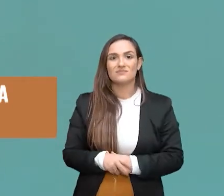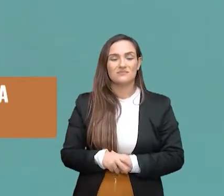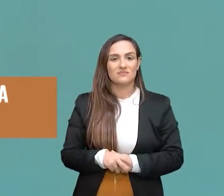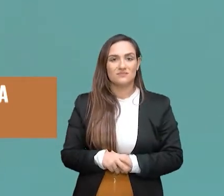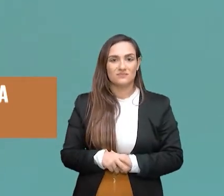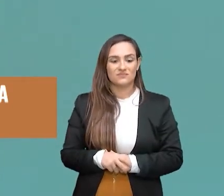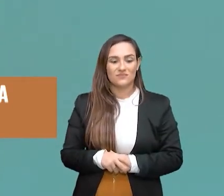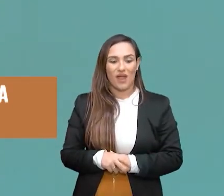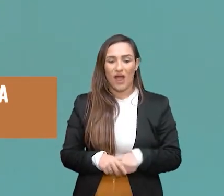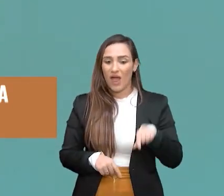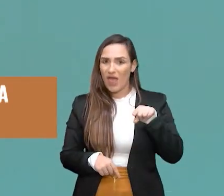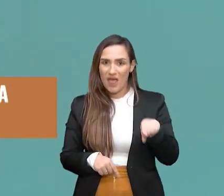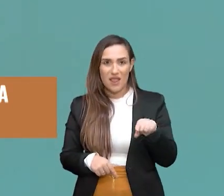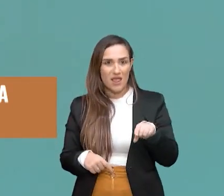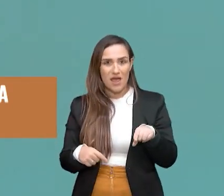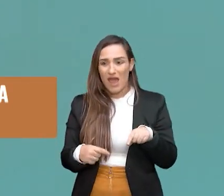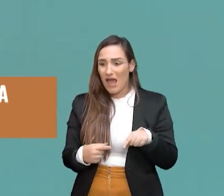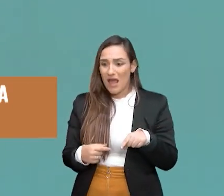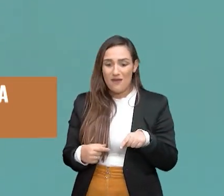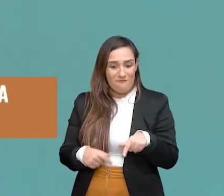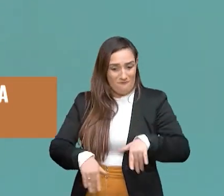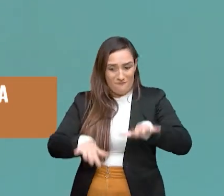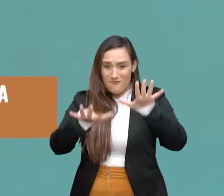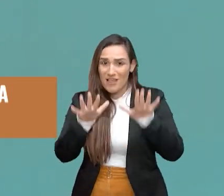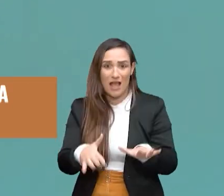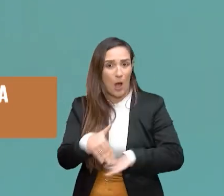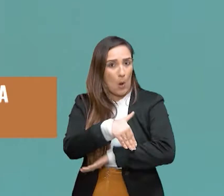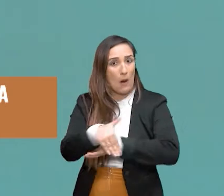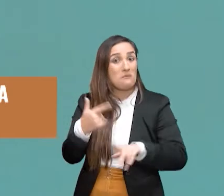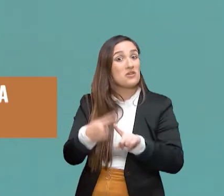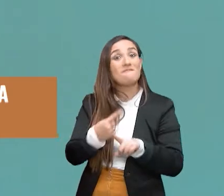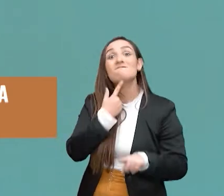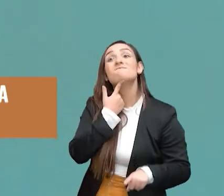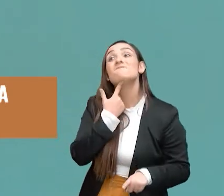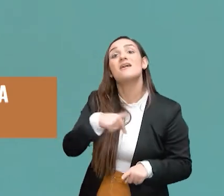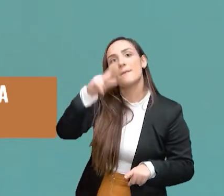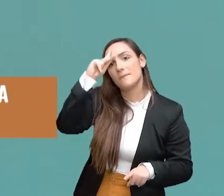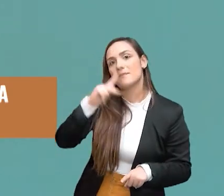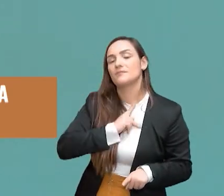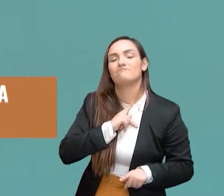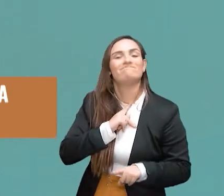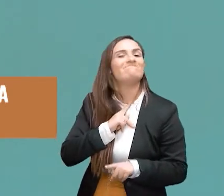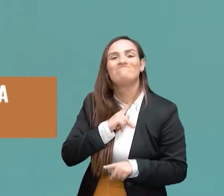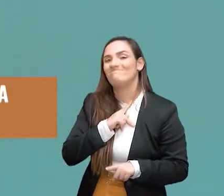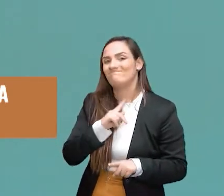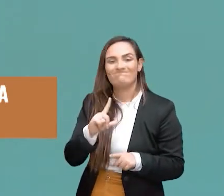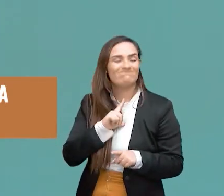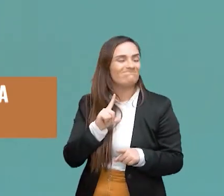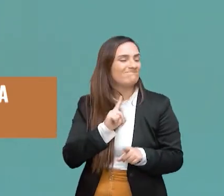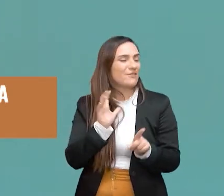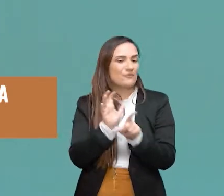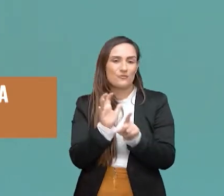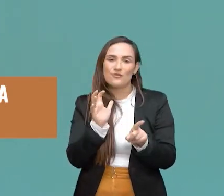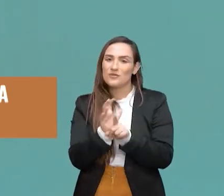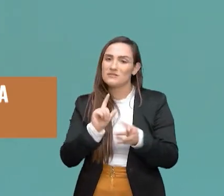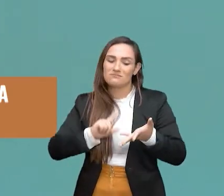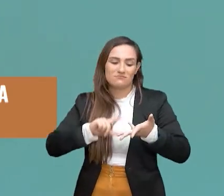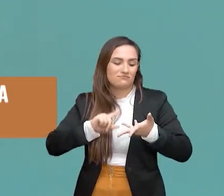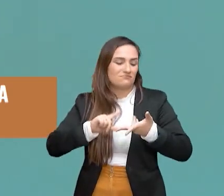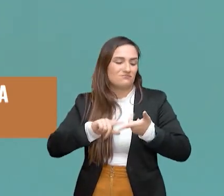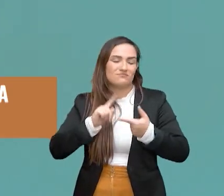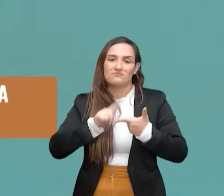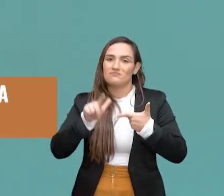ela não está naquela situação por uma escolha pessoal. Ela foi levada por uma série de